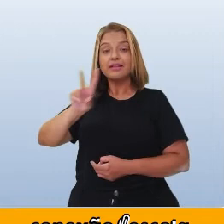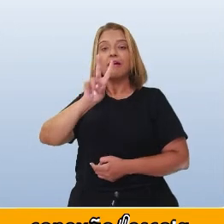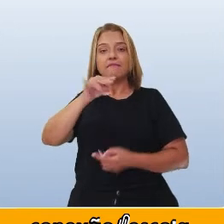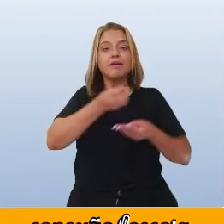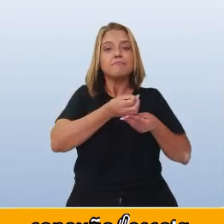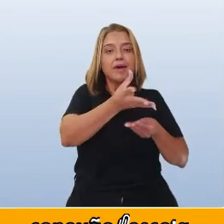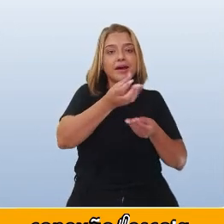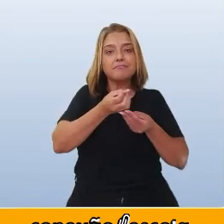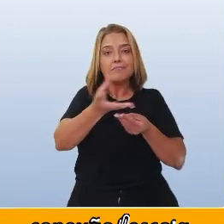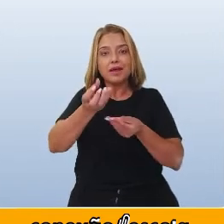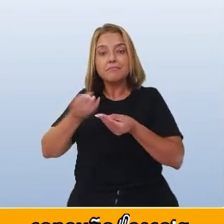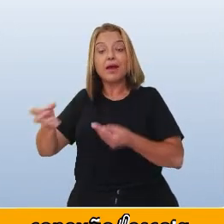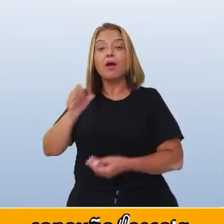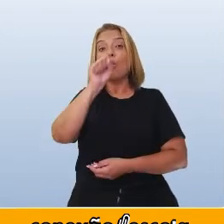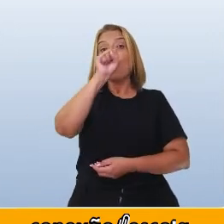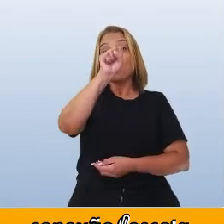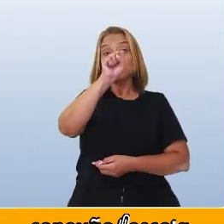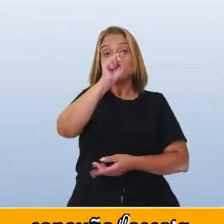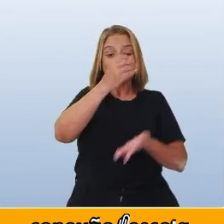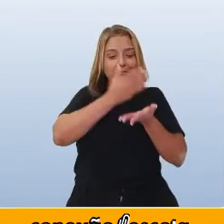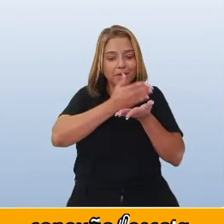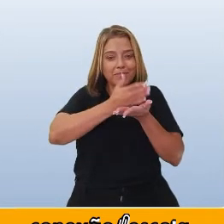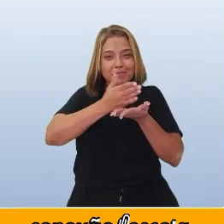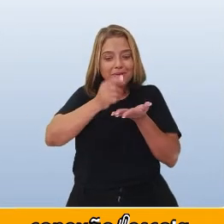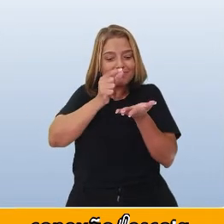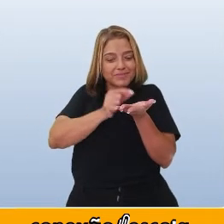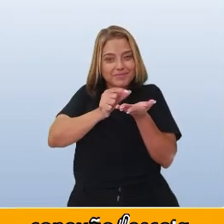receberá 8 partes do chocolate.